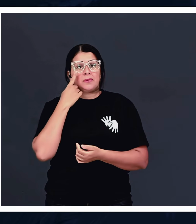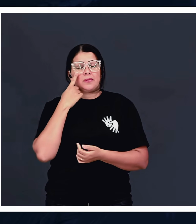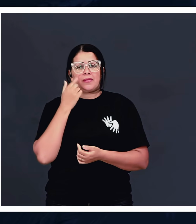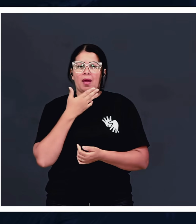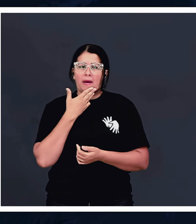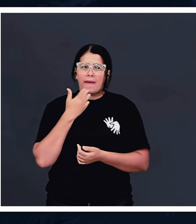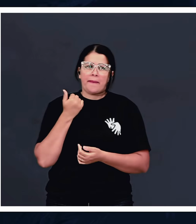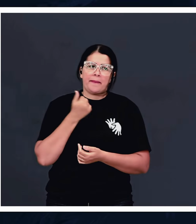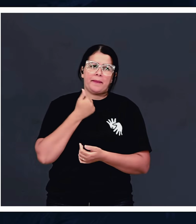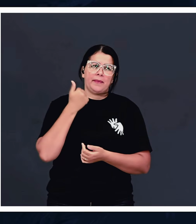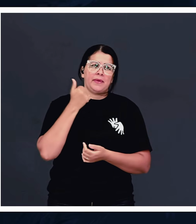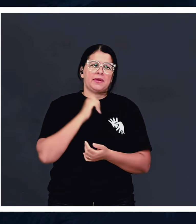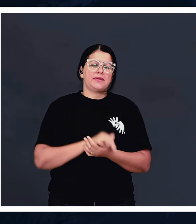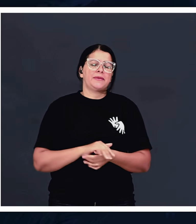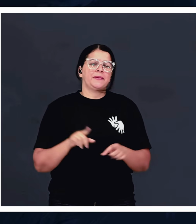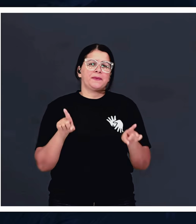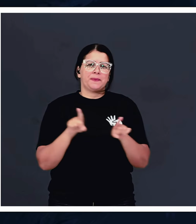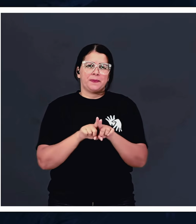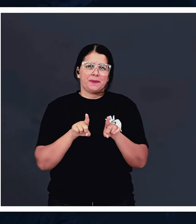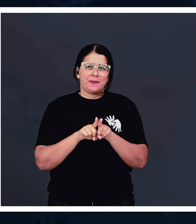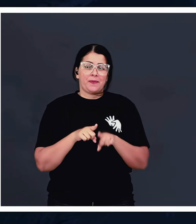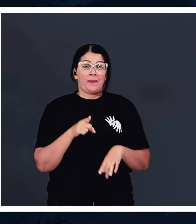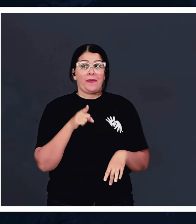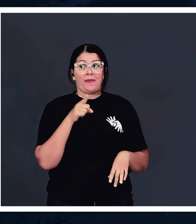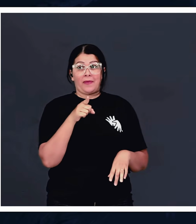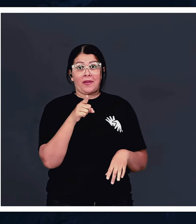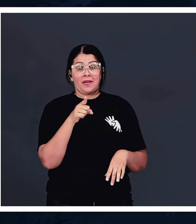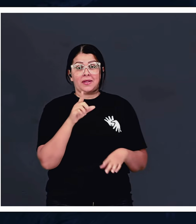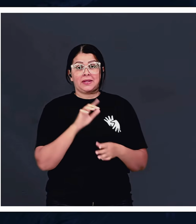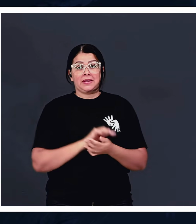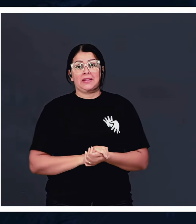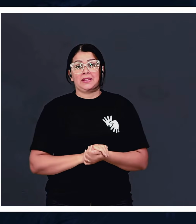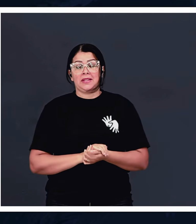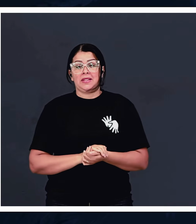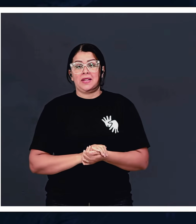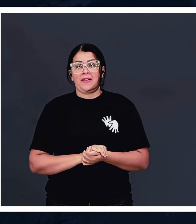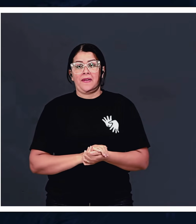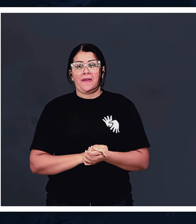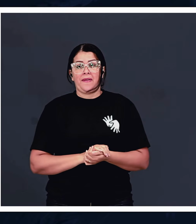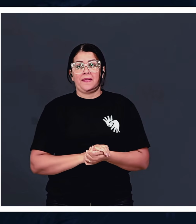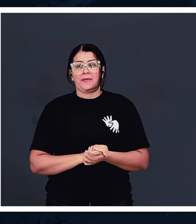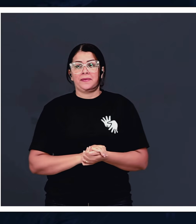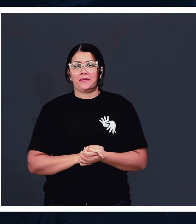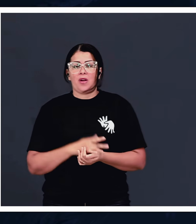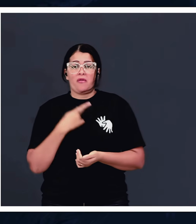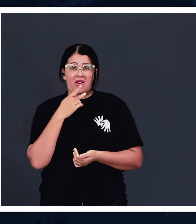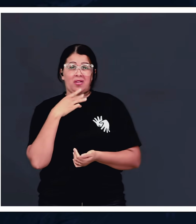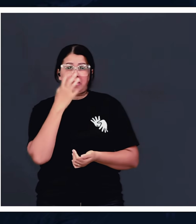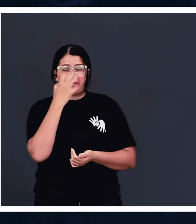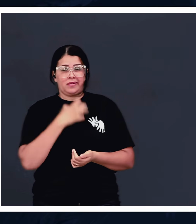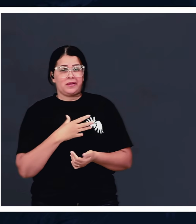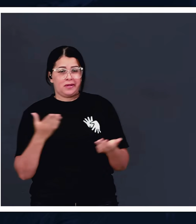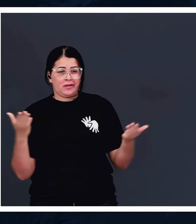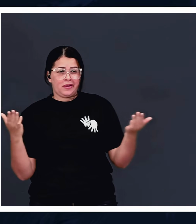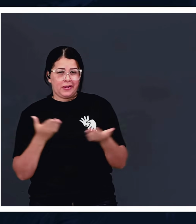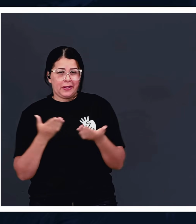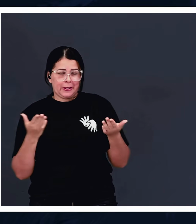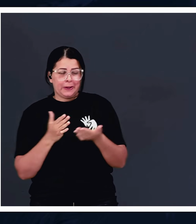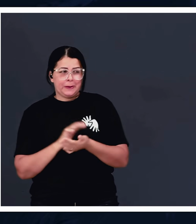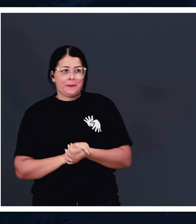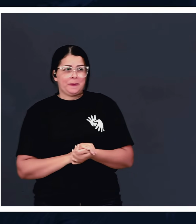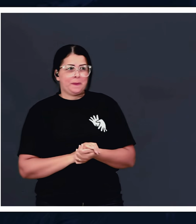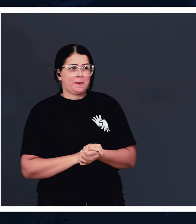É melhor também você abrir mão, eu vou falar um negócio muito sério, abrir